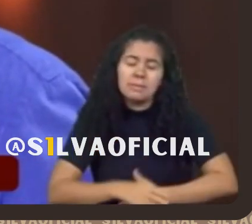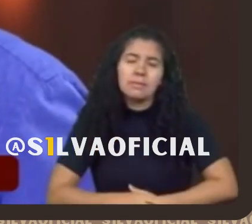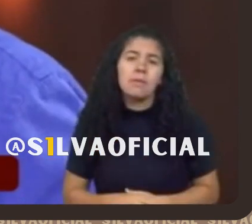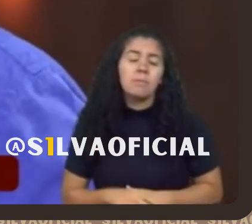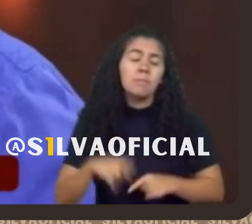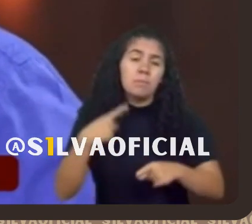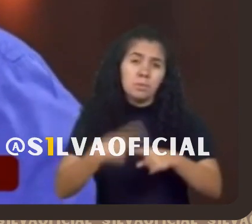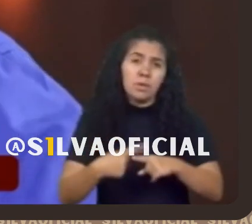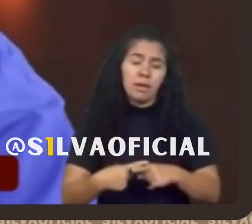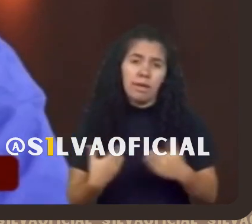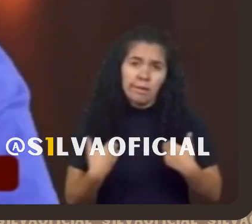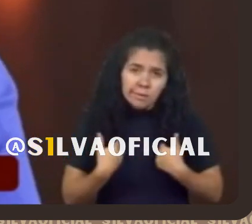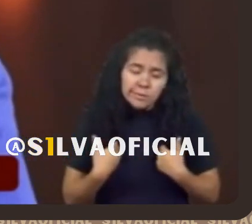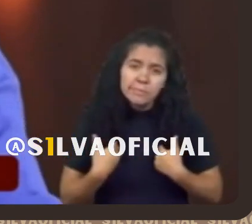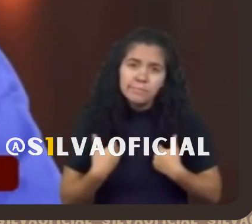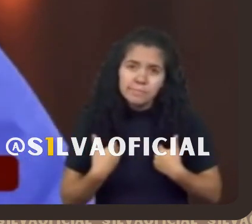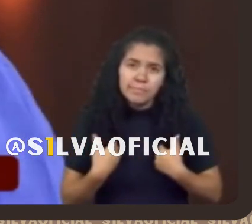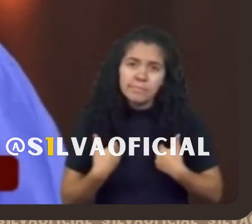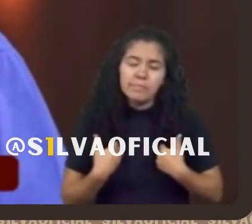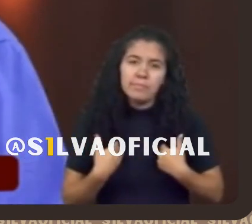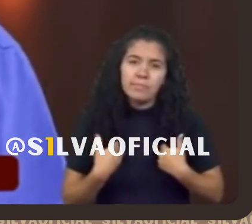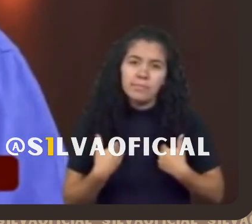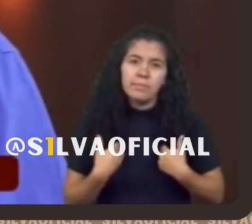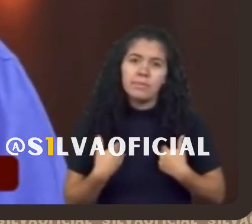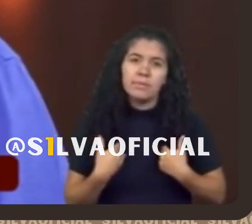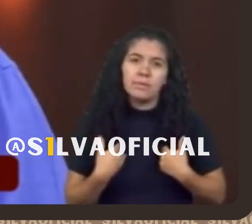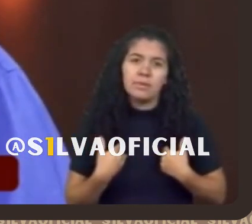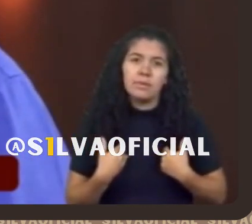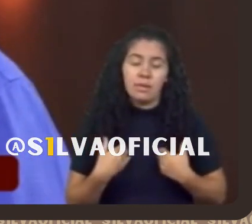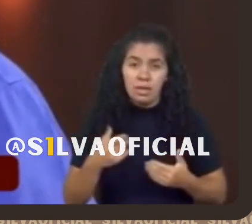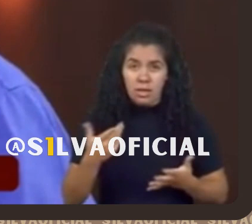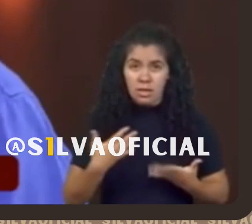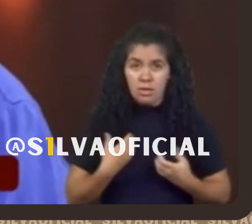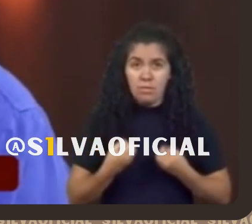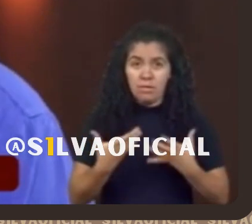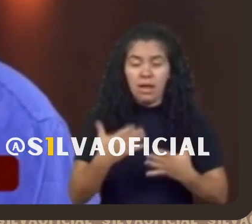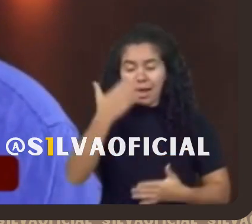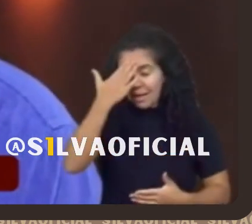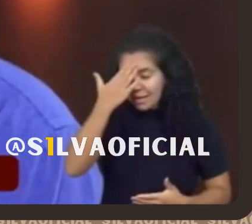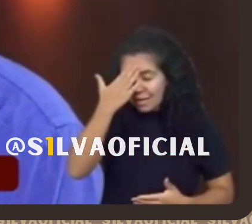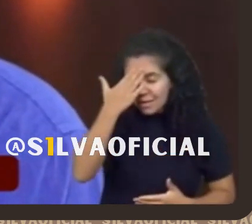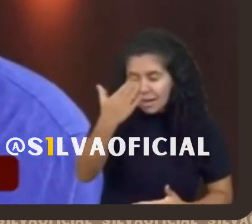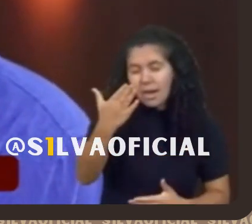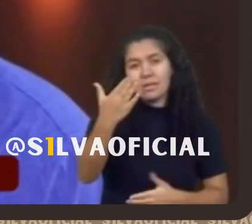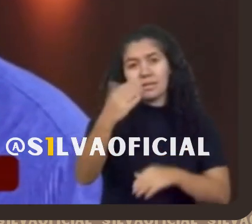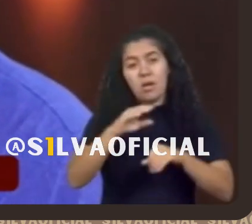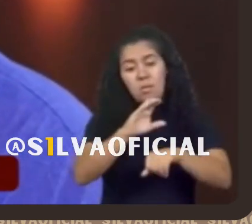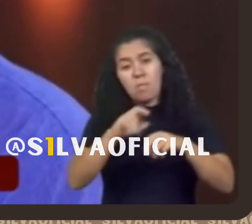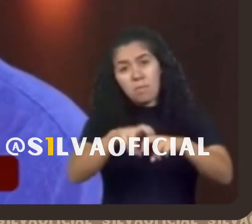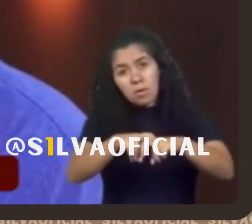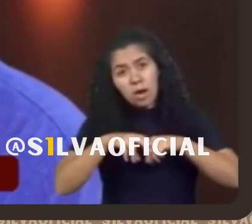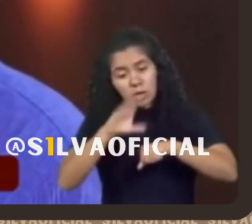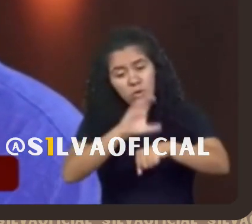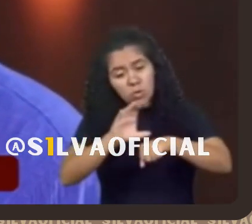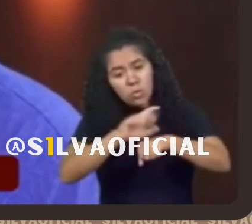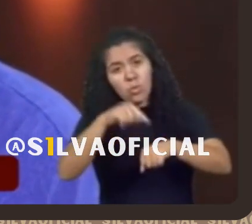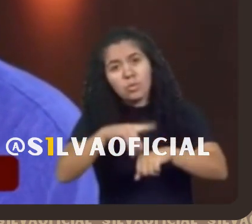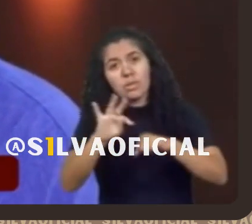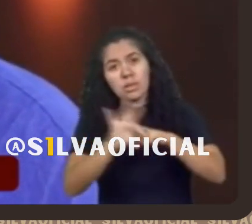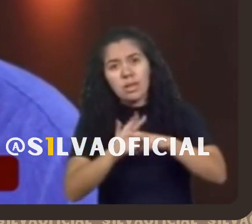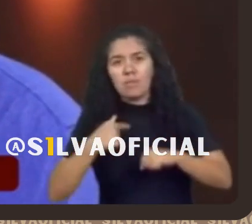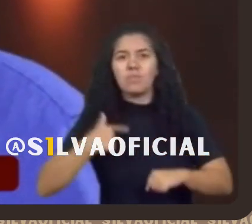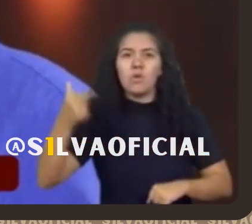Eu graças eu digo graças a um curso técnico eu cheguei a Presidente da